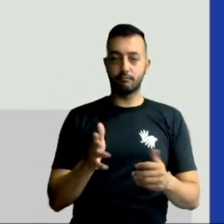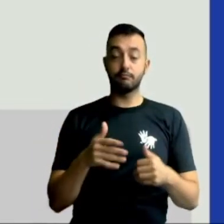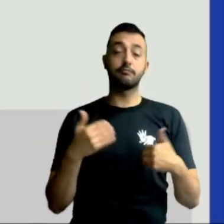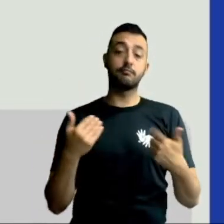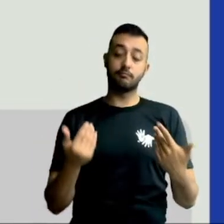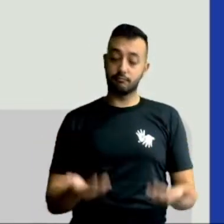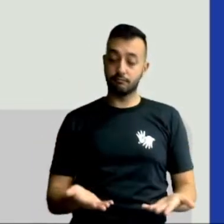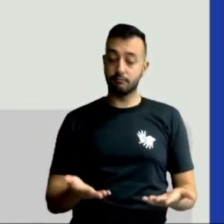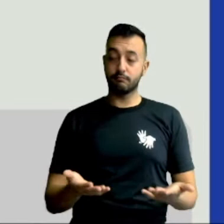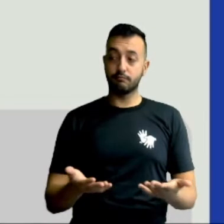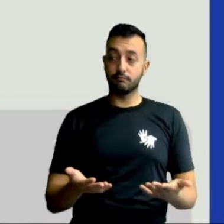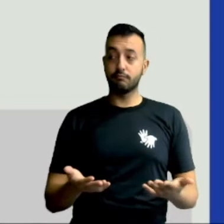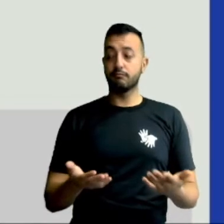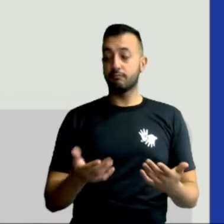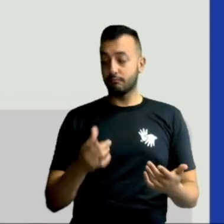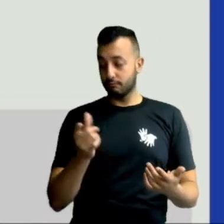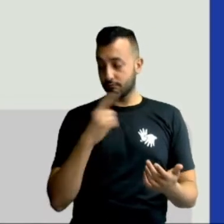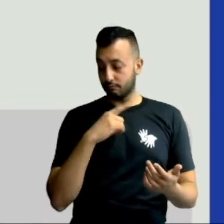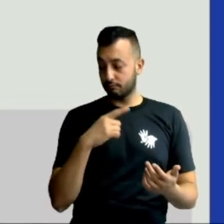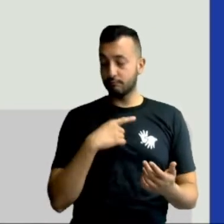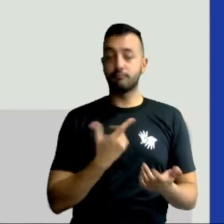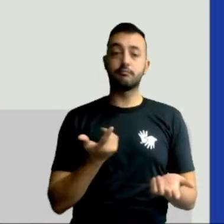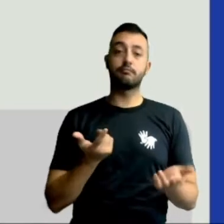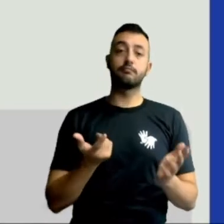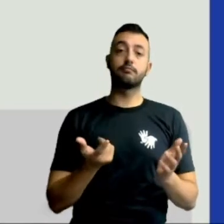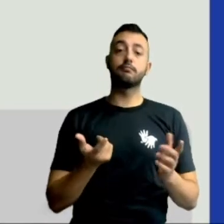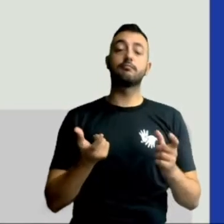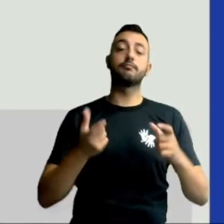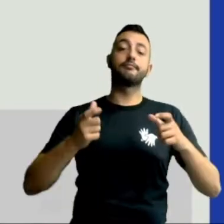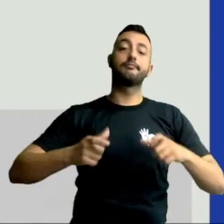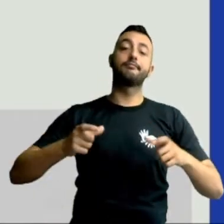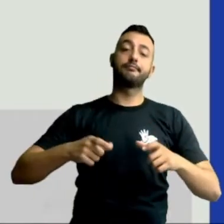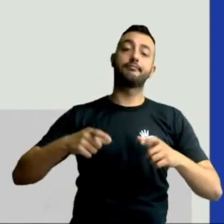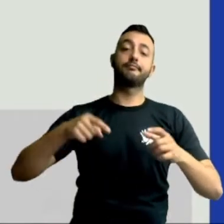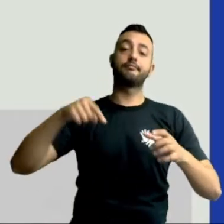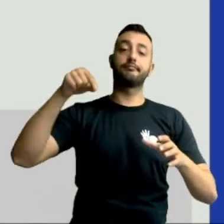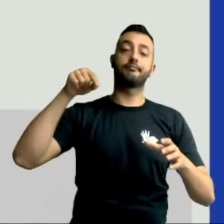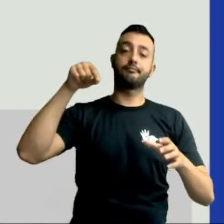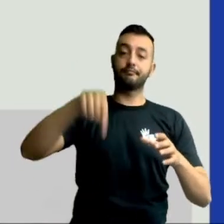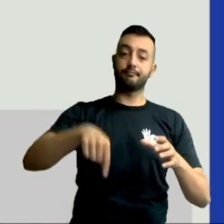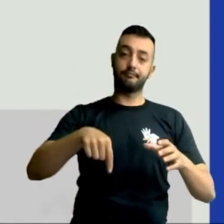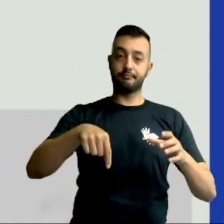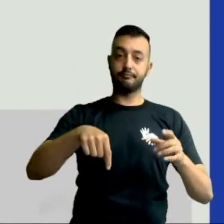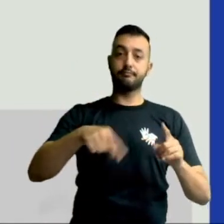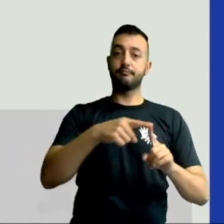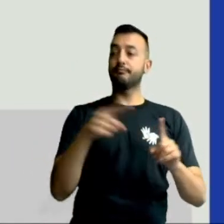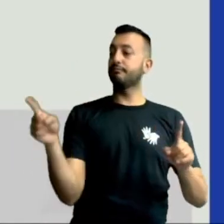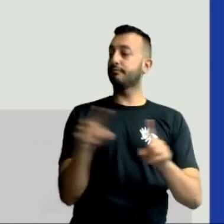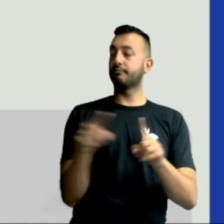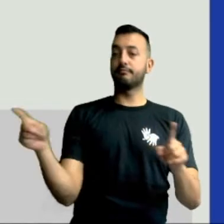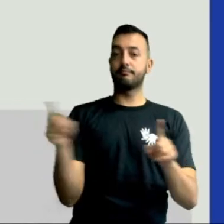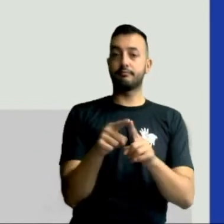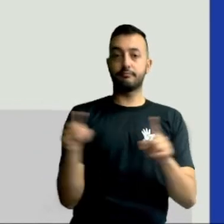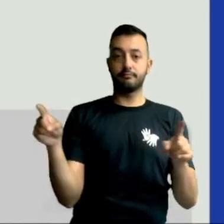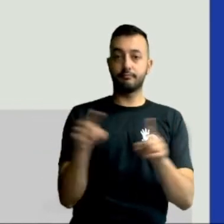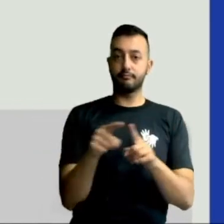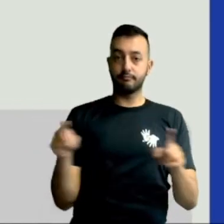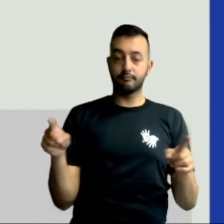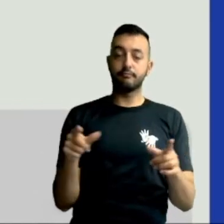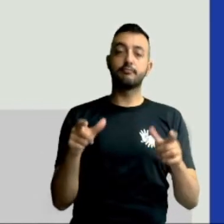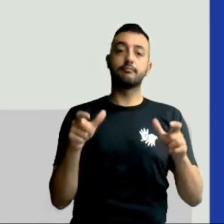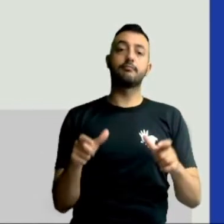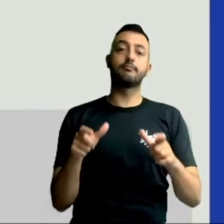Então, por ela estar nesse ponto aí, né, ela está no meio do caminho de